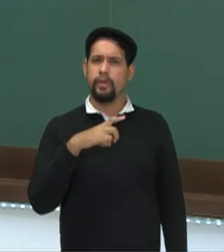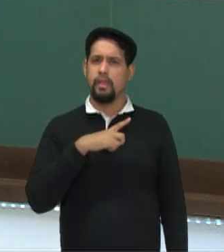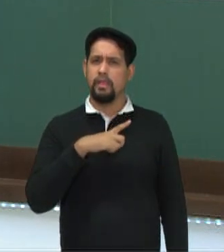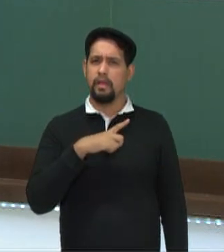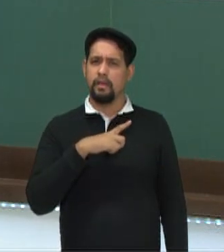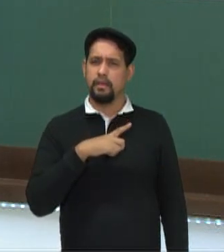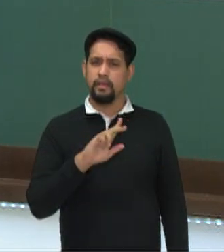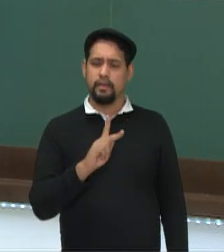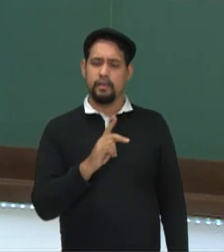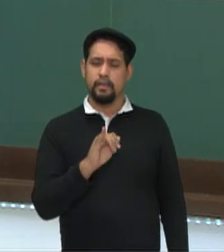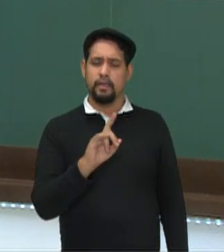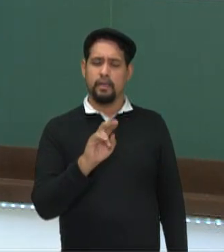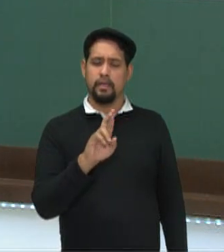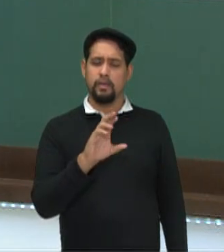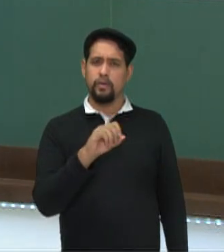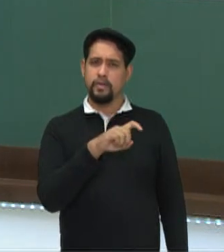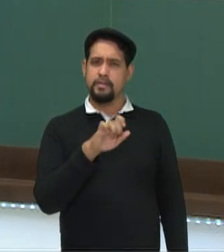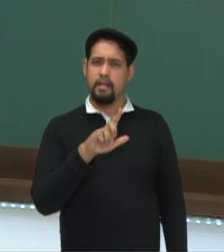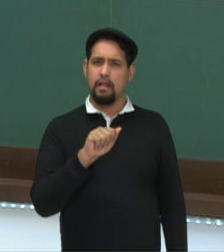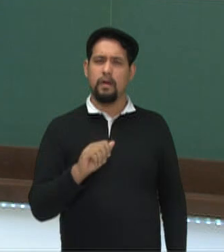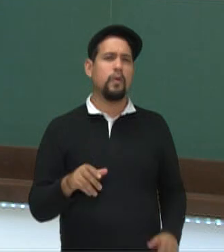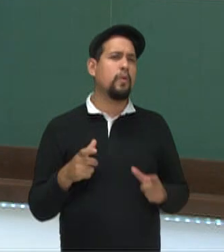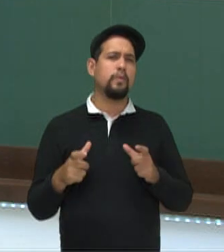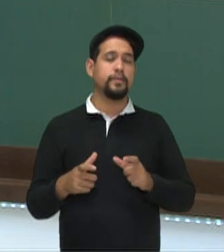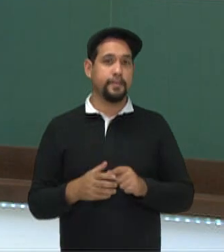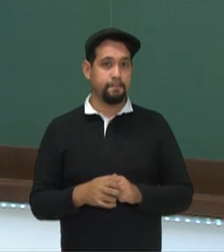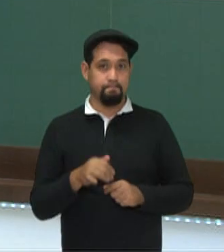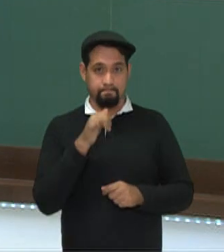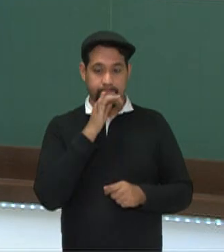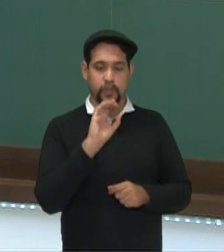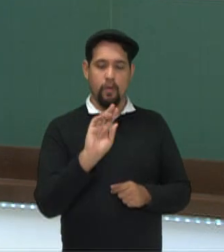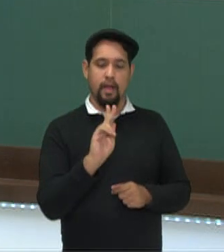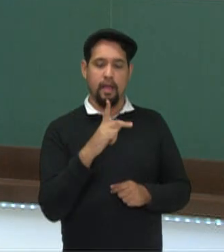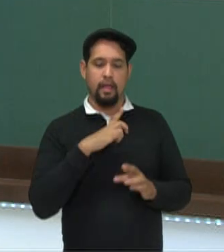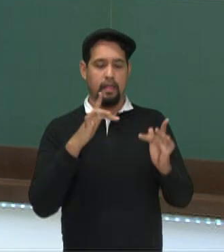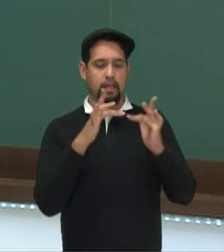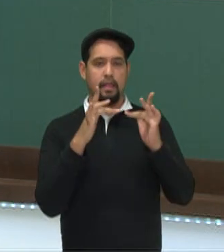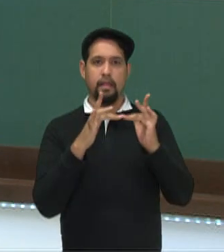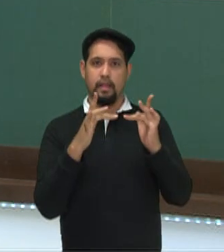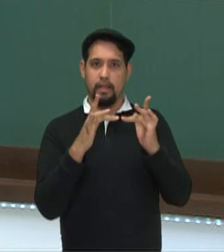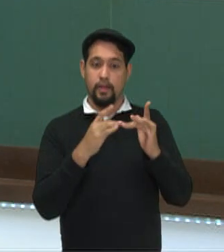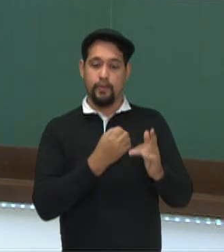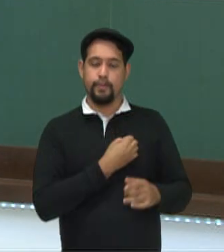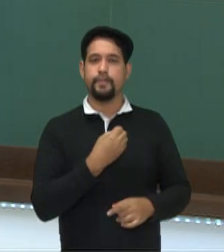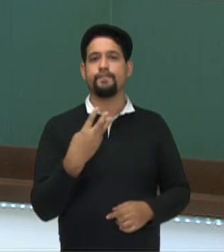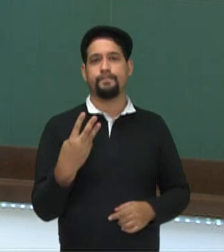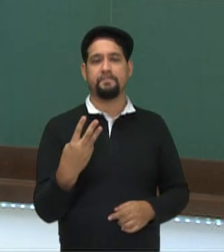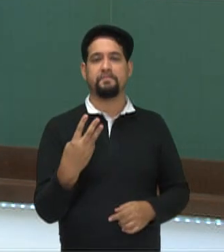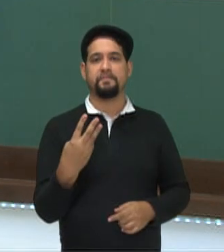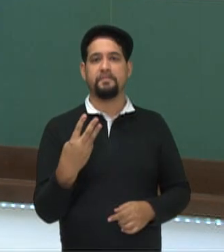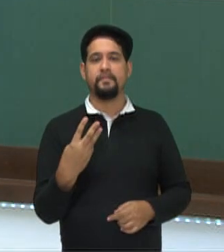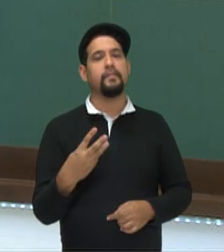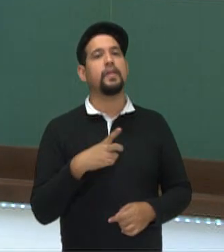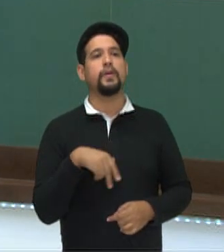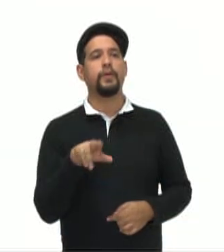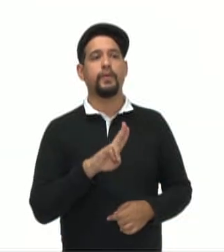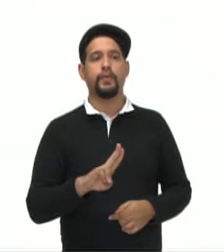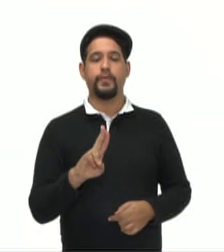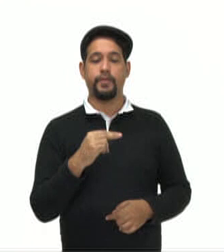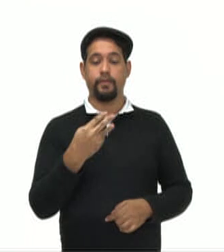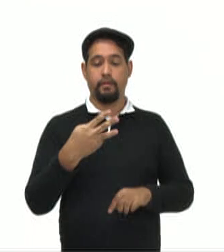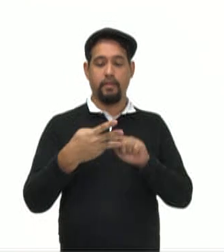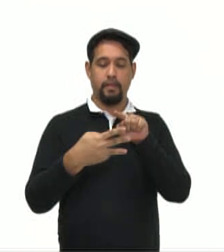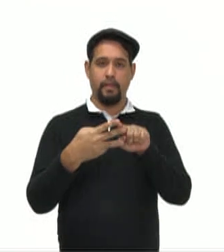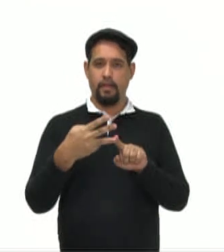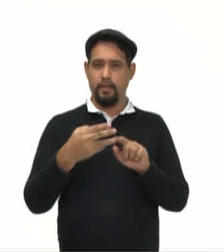radical hidroxila? Eu tenho que indicar. Então, o OH está ligado no carbono número 3. Então, eu vou colocar o 3